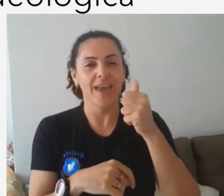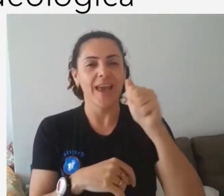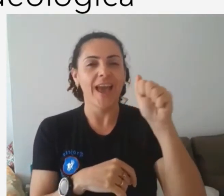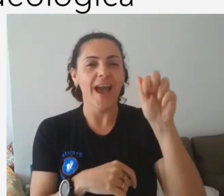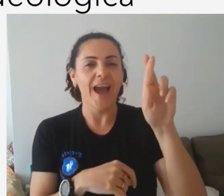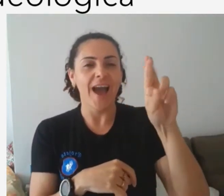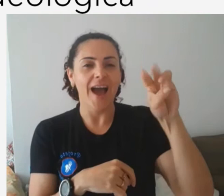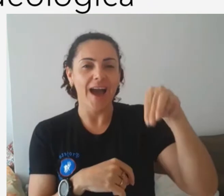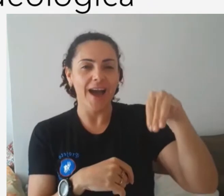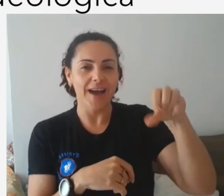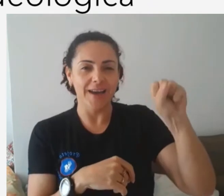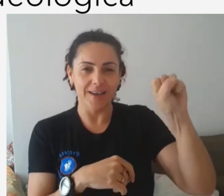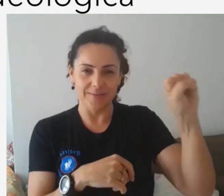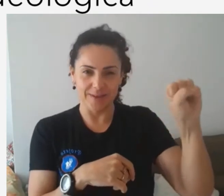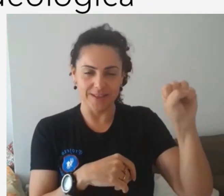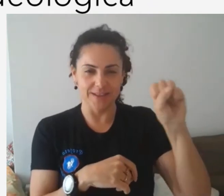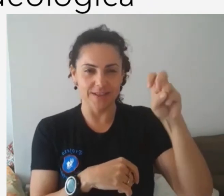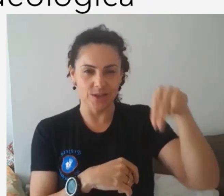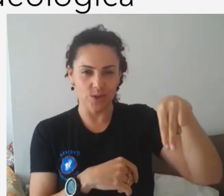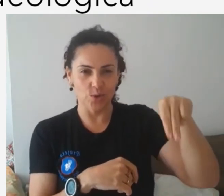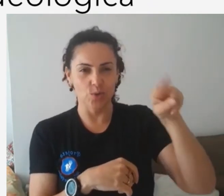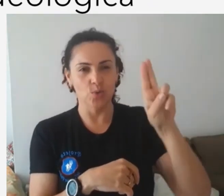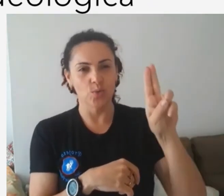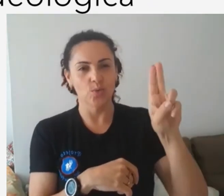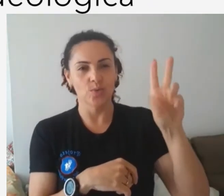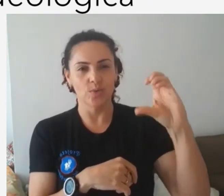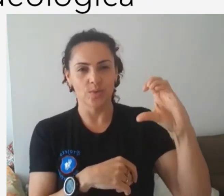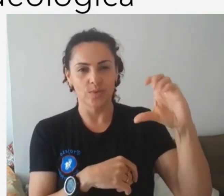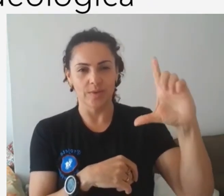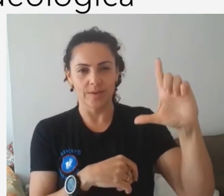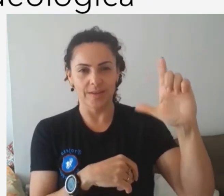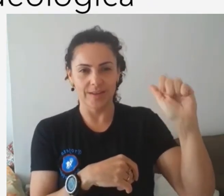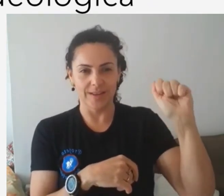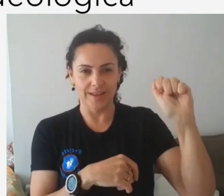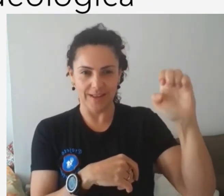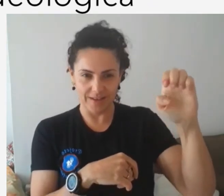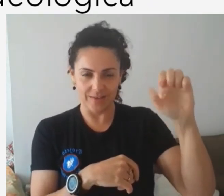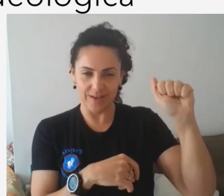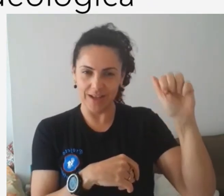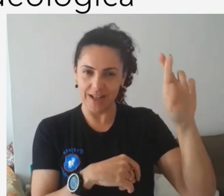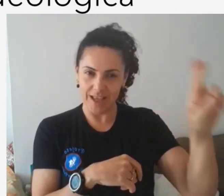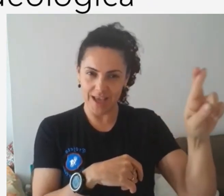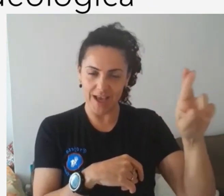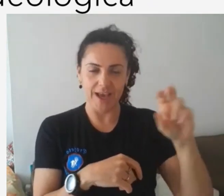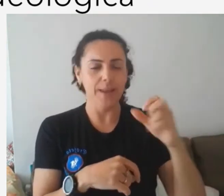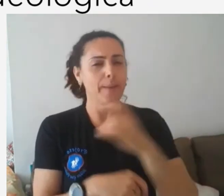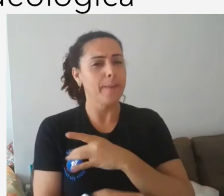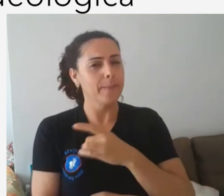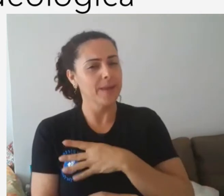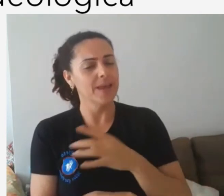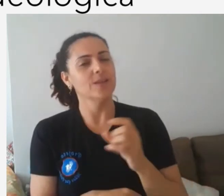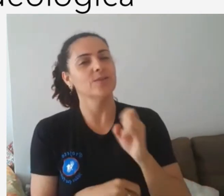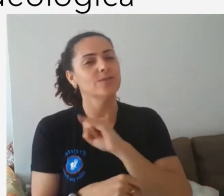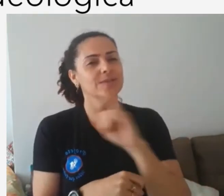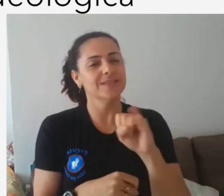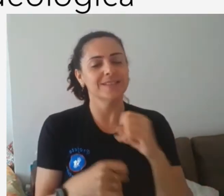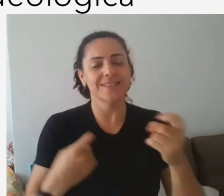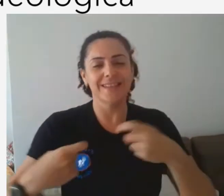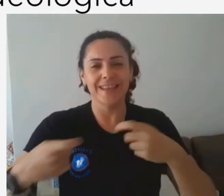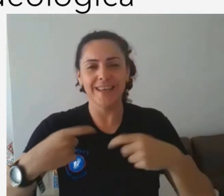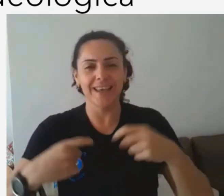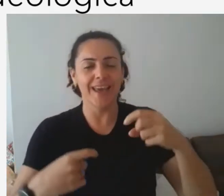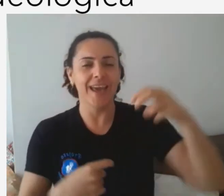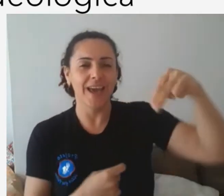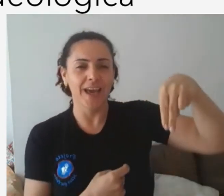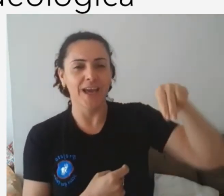nucleares, né, entre esses dois países, tinha muito medo, então, de que se acontecesse uma guerra nuclear, muitas